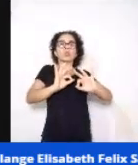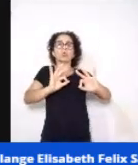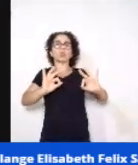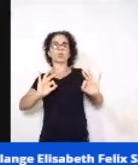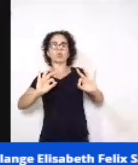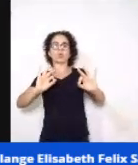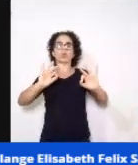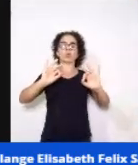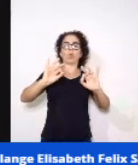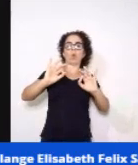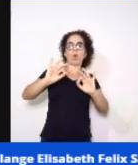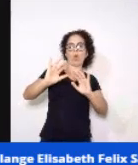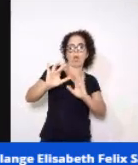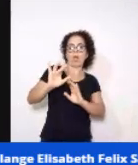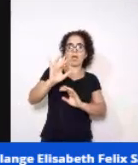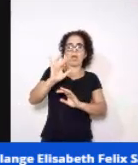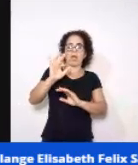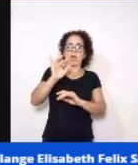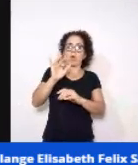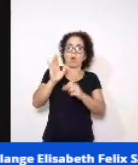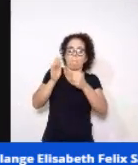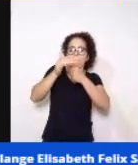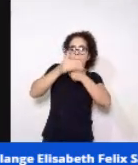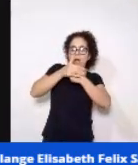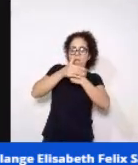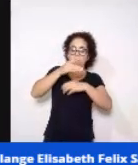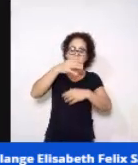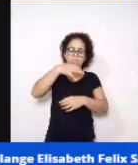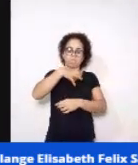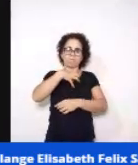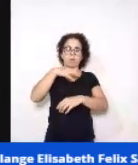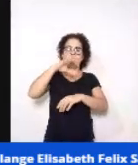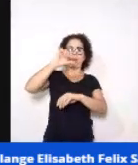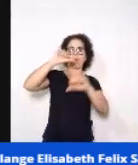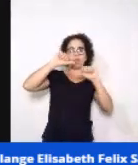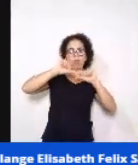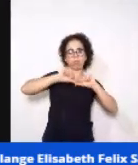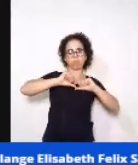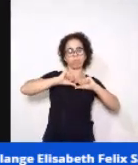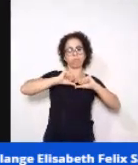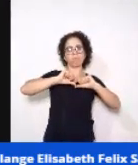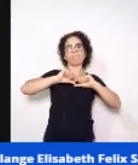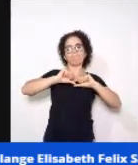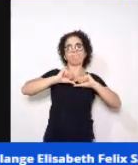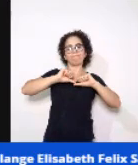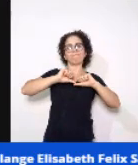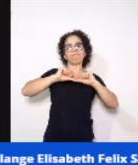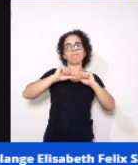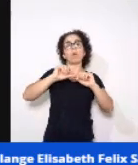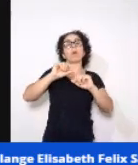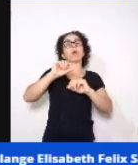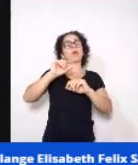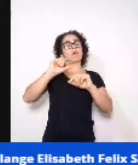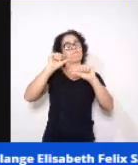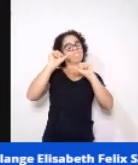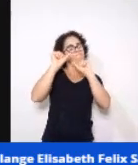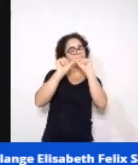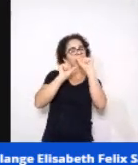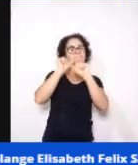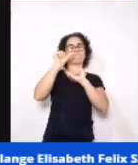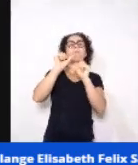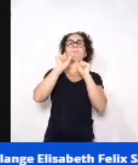sentimentos negativos, eles não vão desaparecer. Pelo contrário, eles podem ganhar uma potencialidade lá